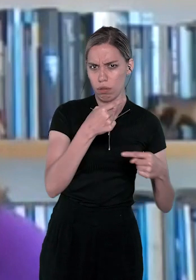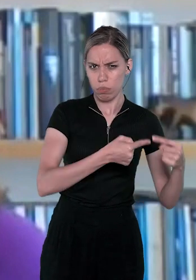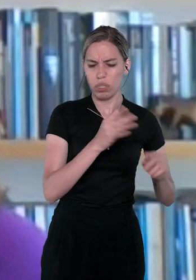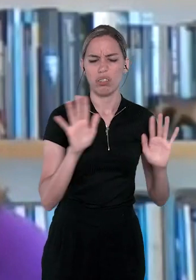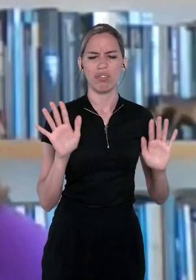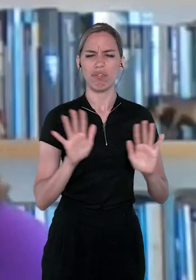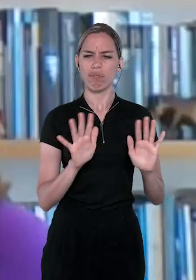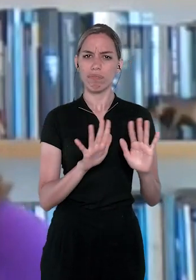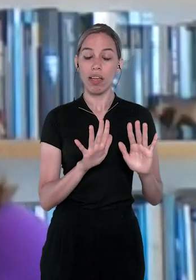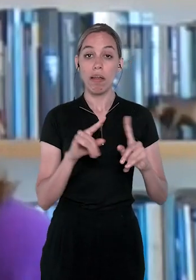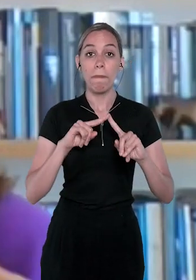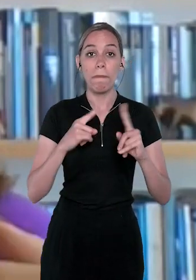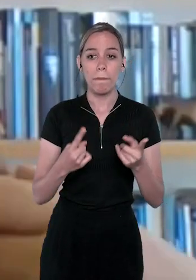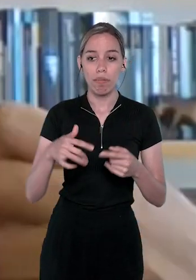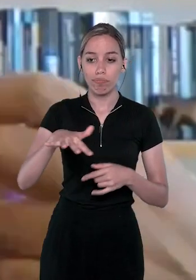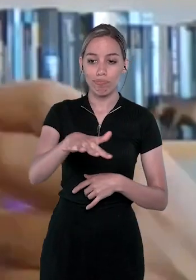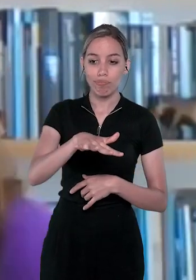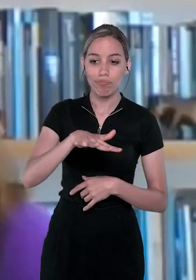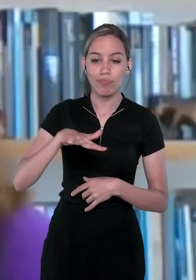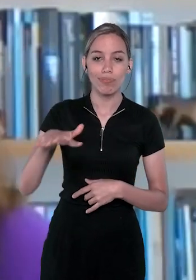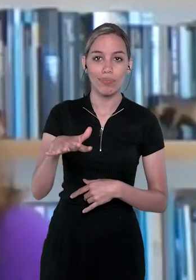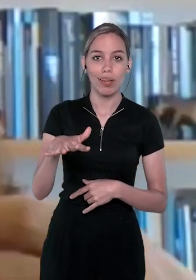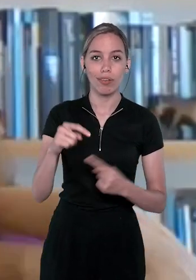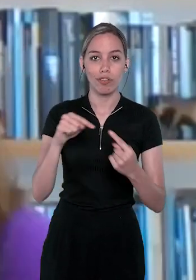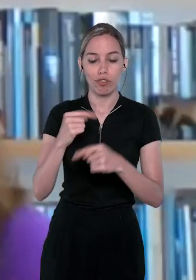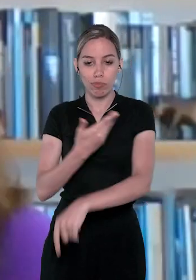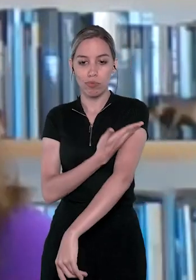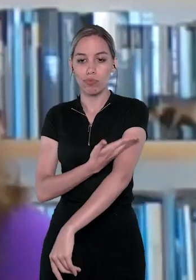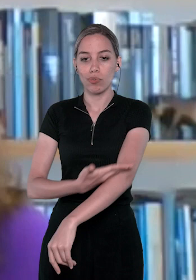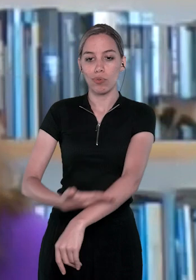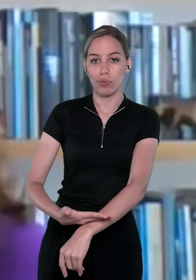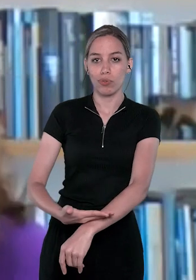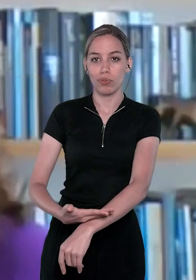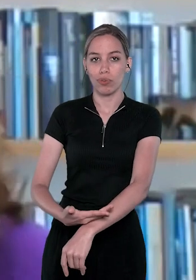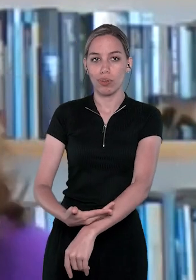até aqui, mas nos costumes, no comportamento, na